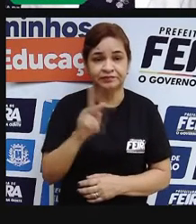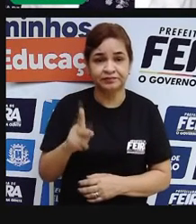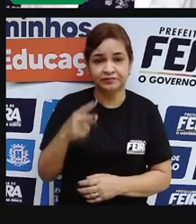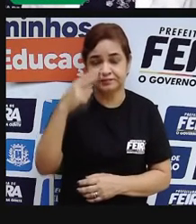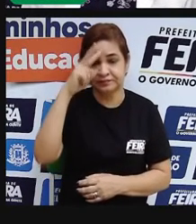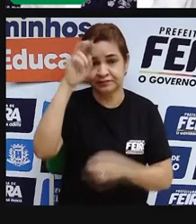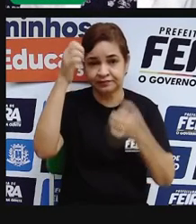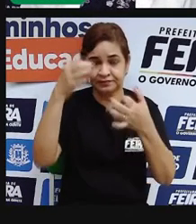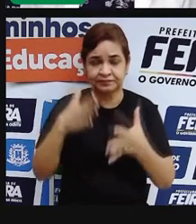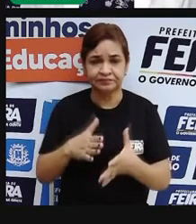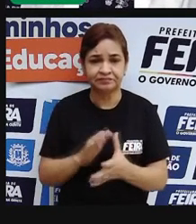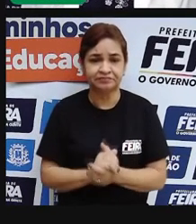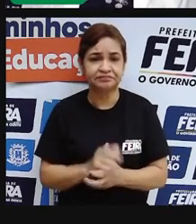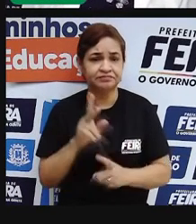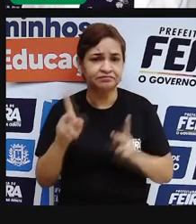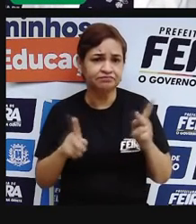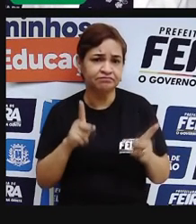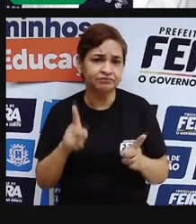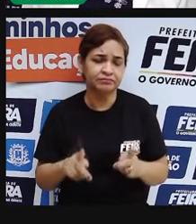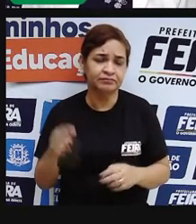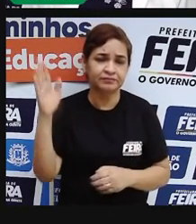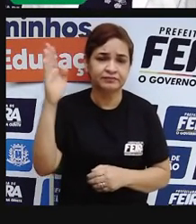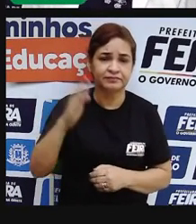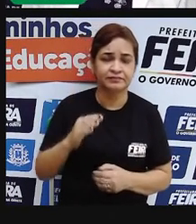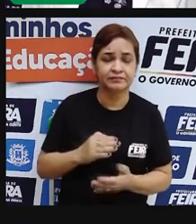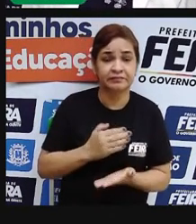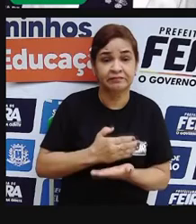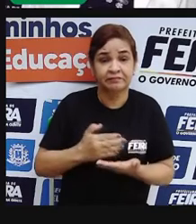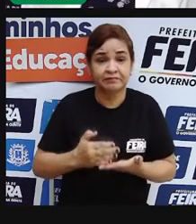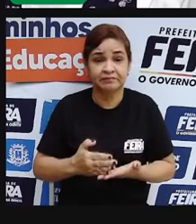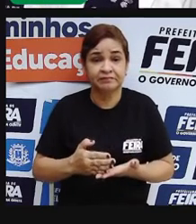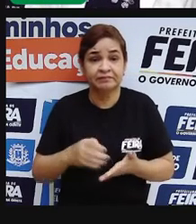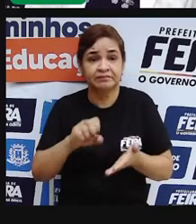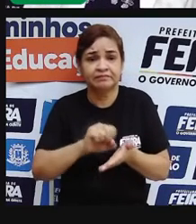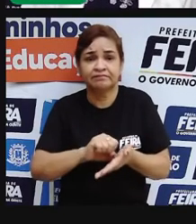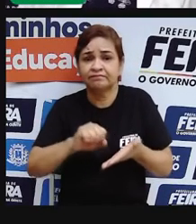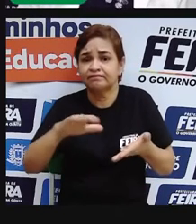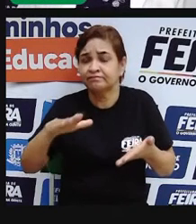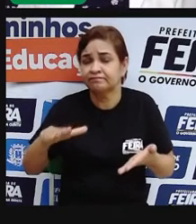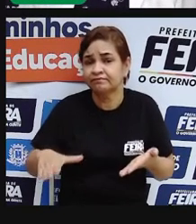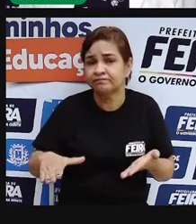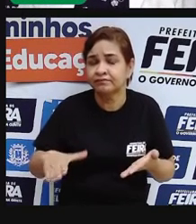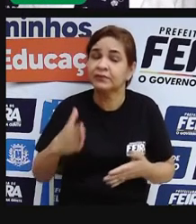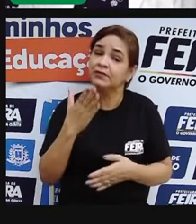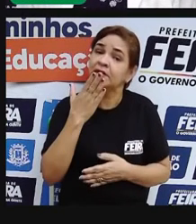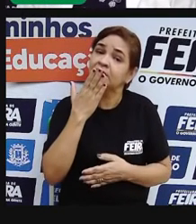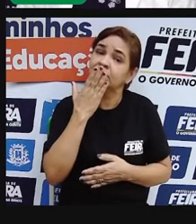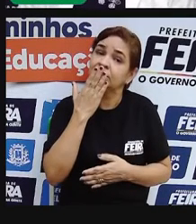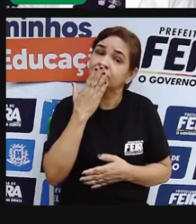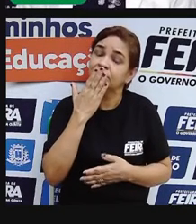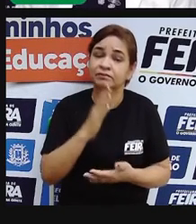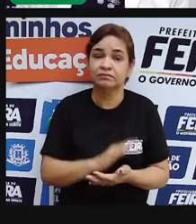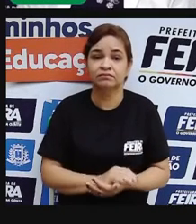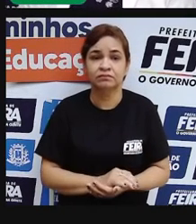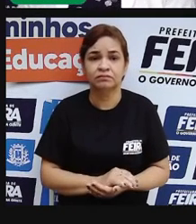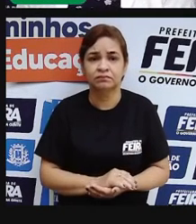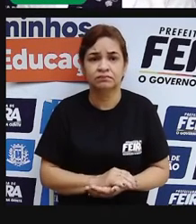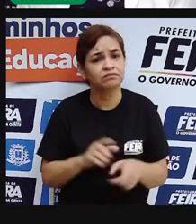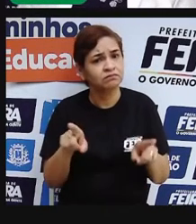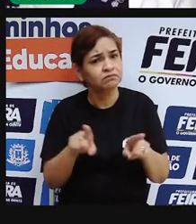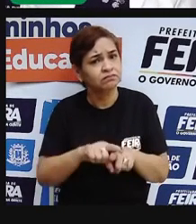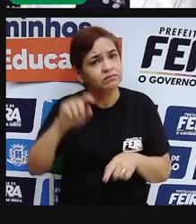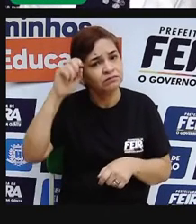de isopor o povo brasileiro é formado a partir de características indígenas características africanas